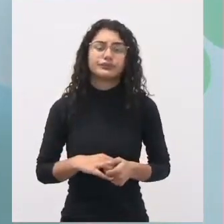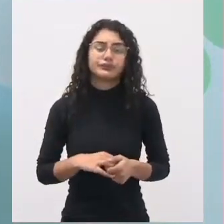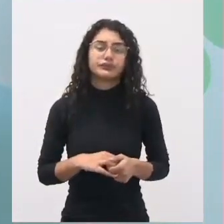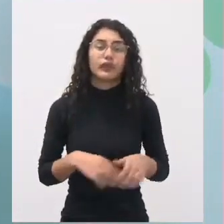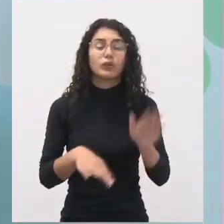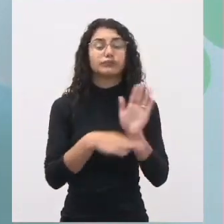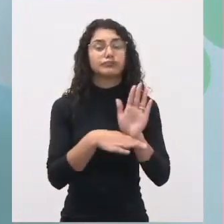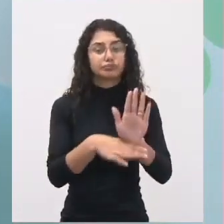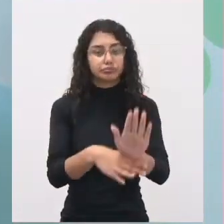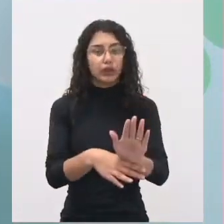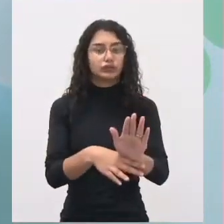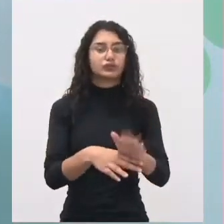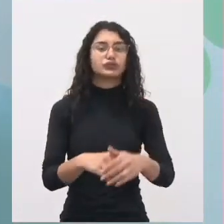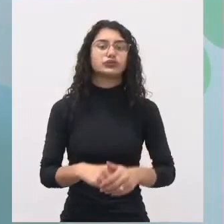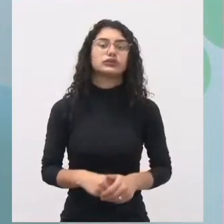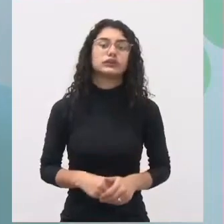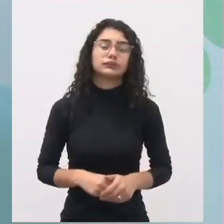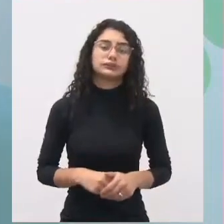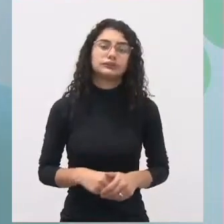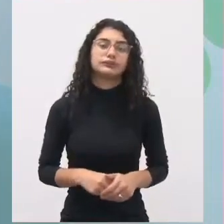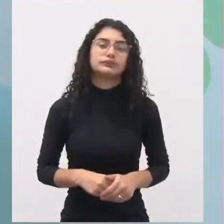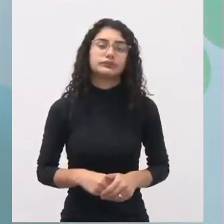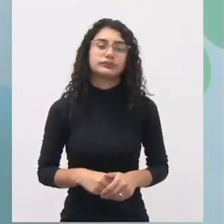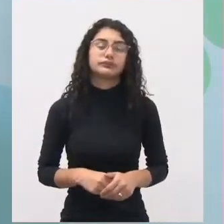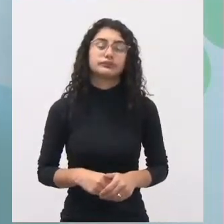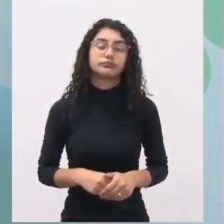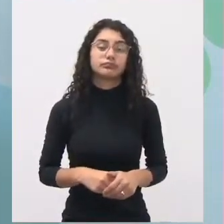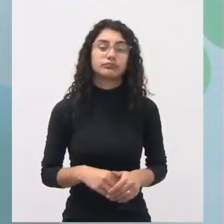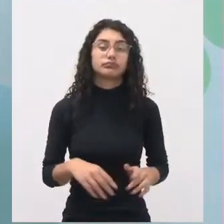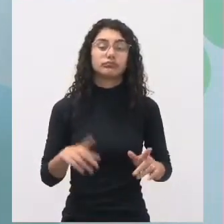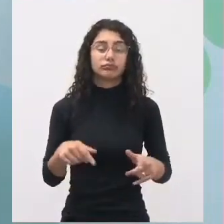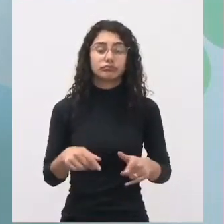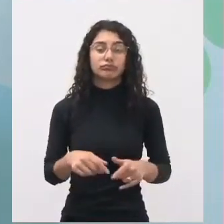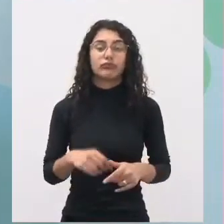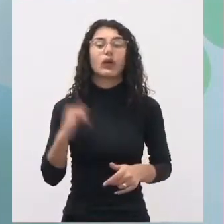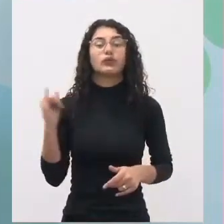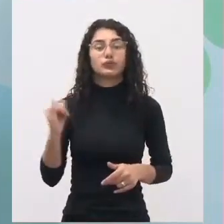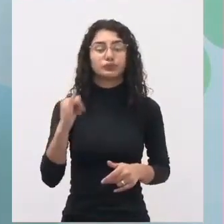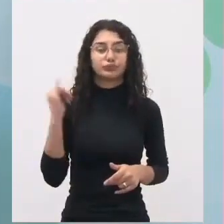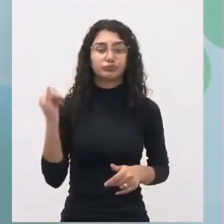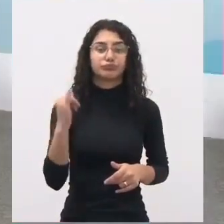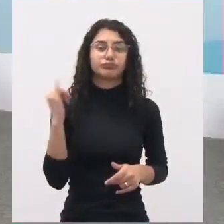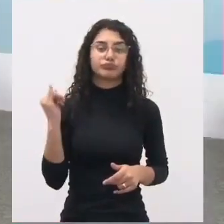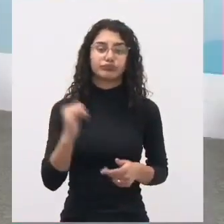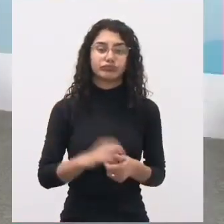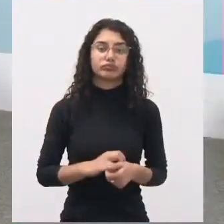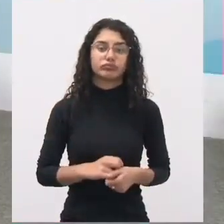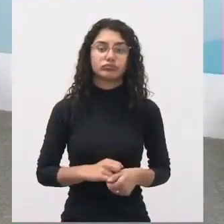essa implementação, essas discussões que nós estamos vendo aqui é uma coisa que transcende além do Brasil.